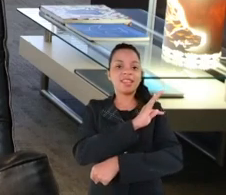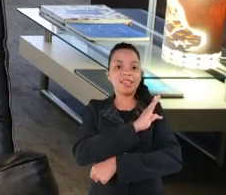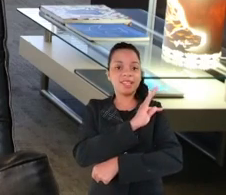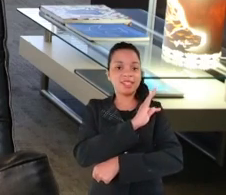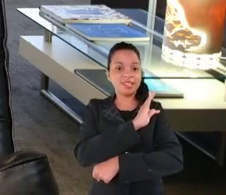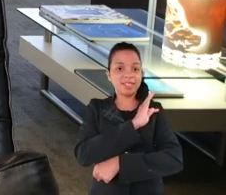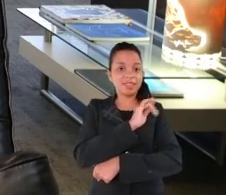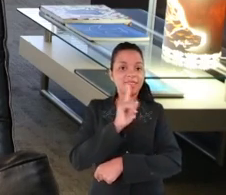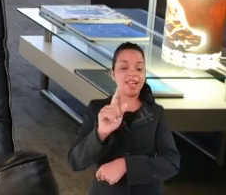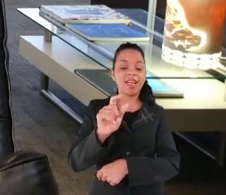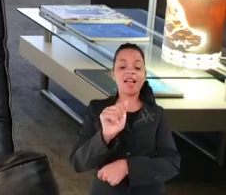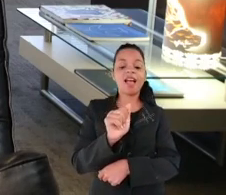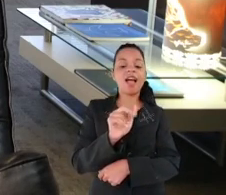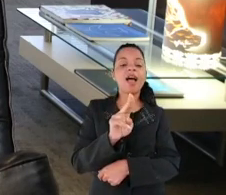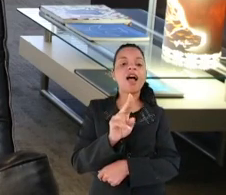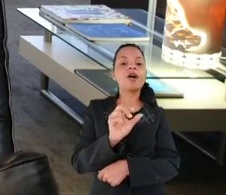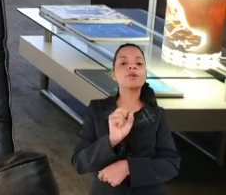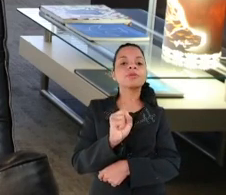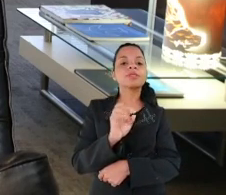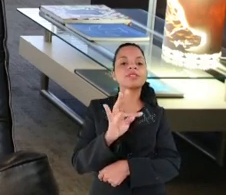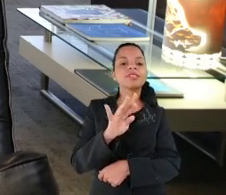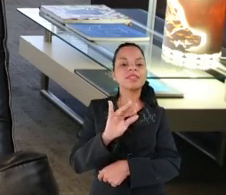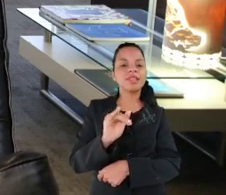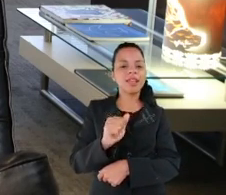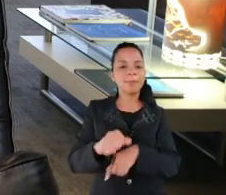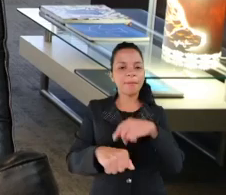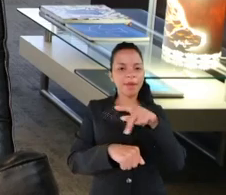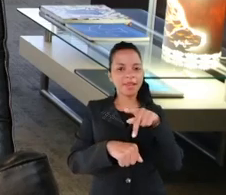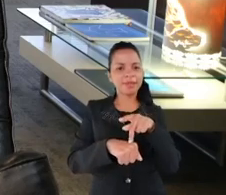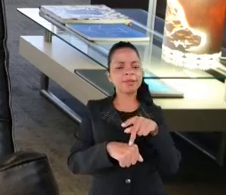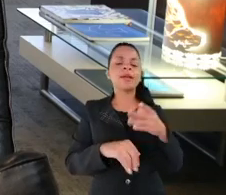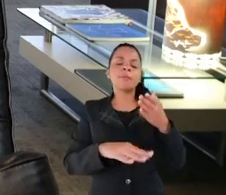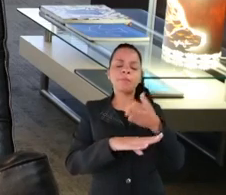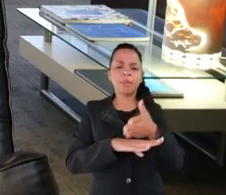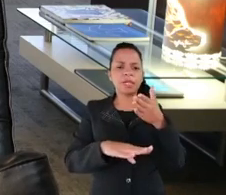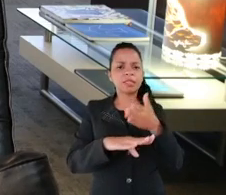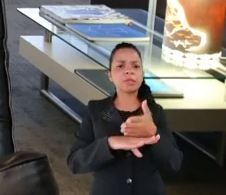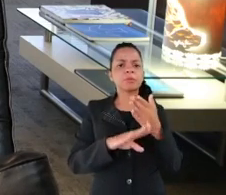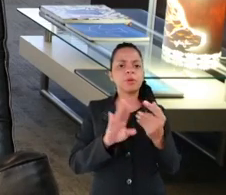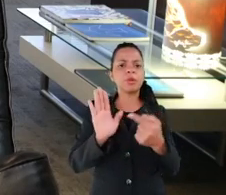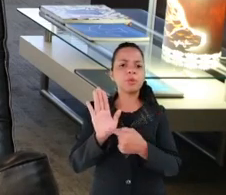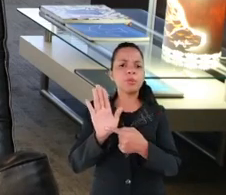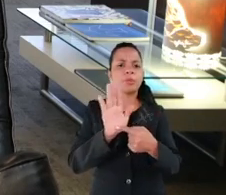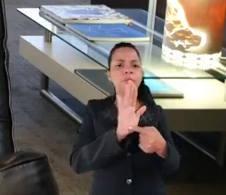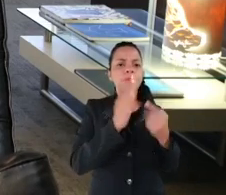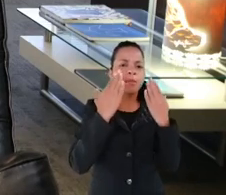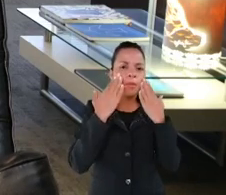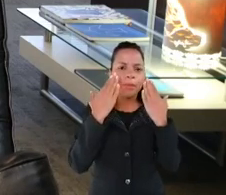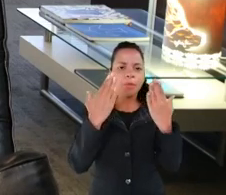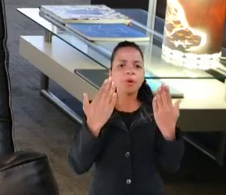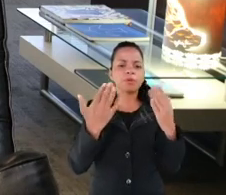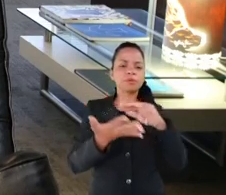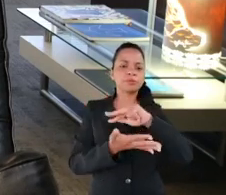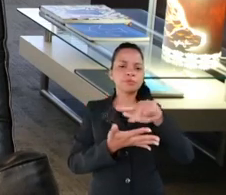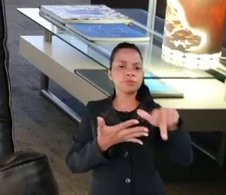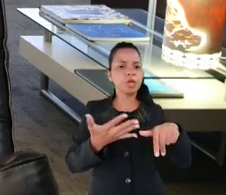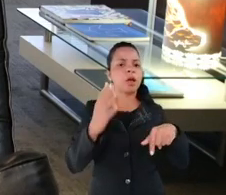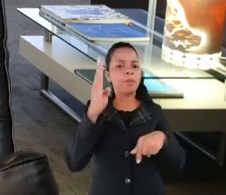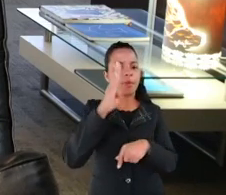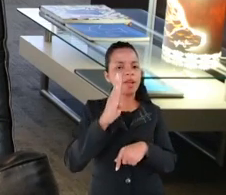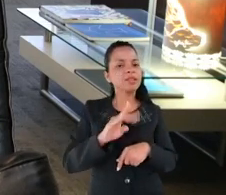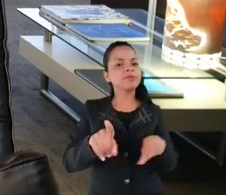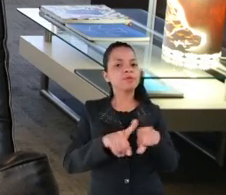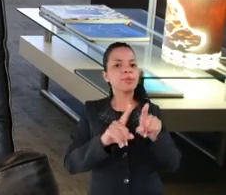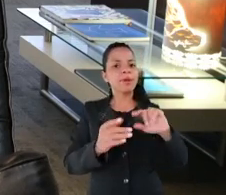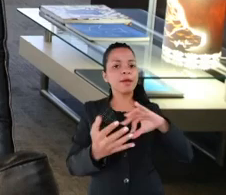A artista já participou de diversas exposições coletivas no Brasil e no exterior, incluindo uma exposição de